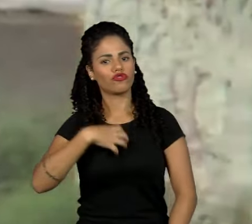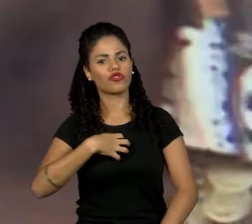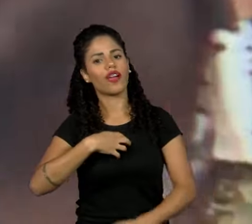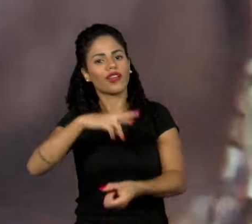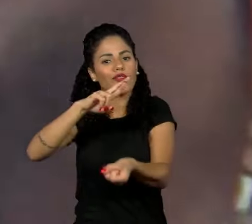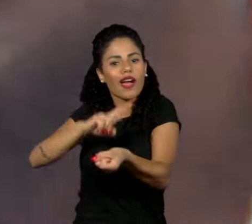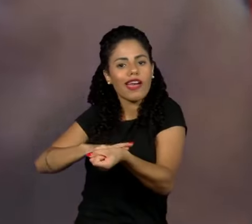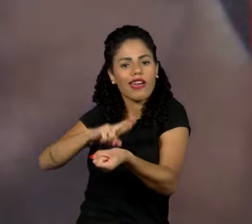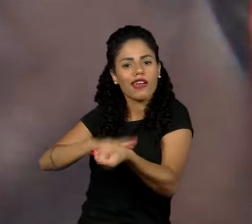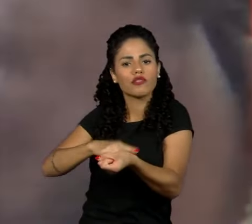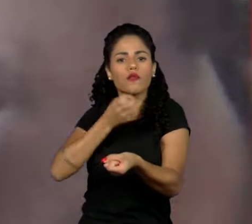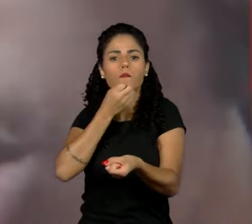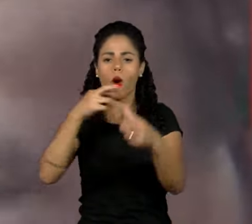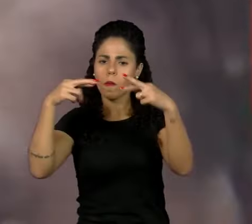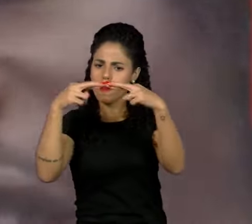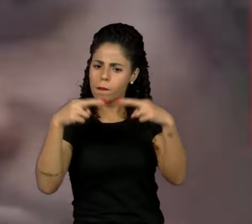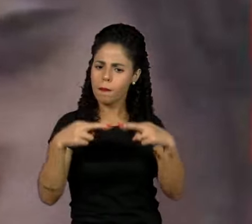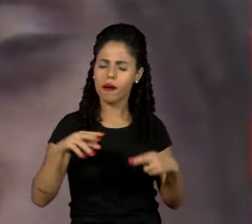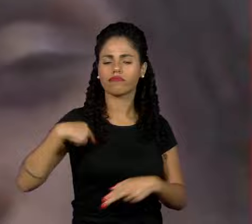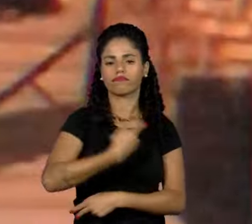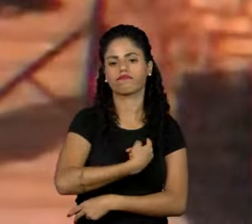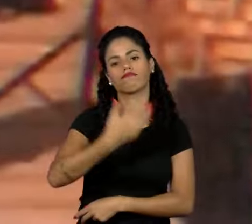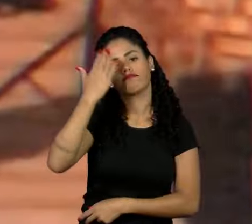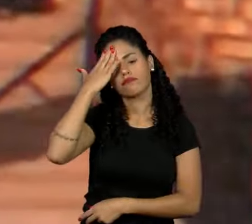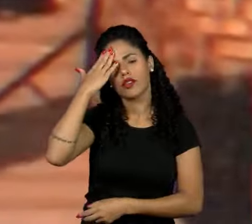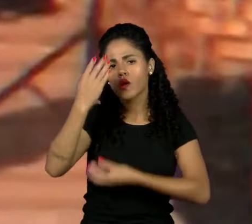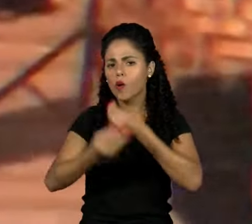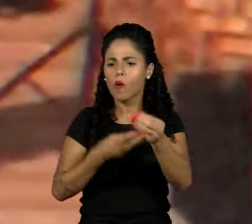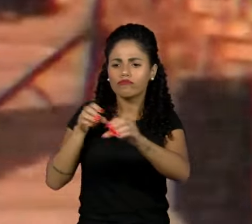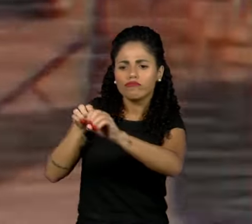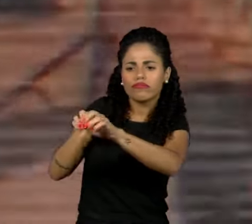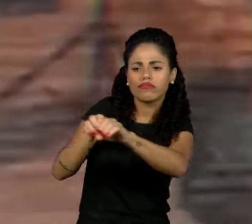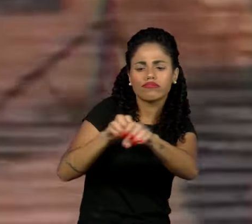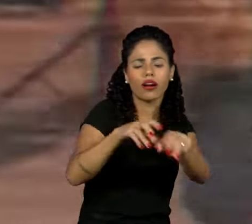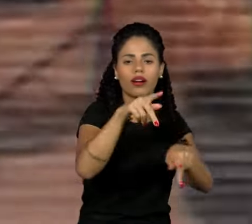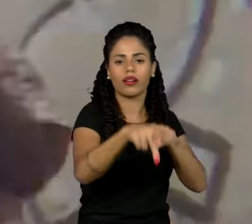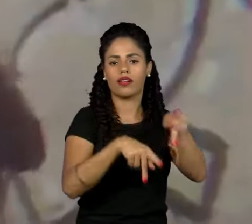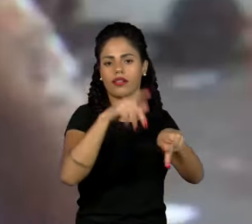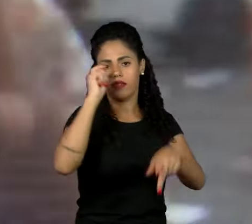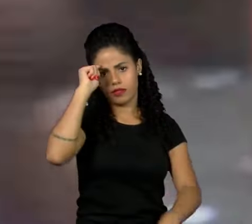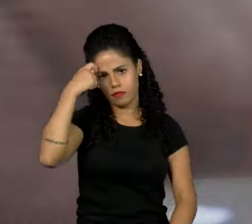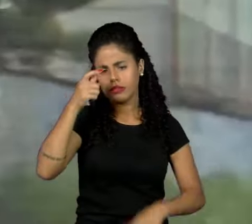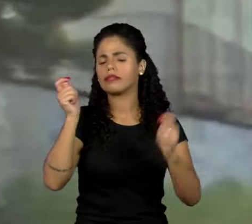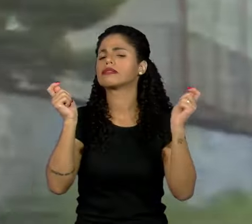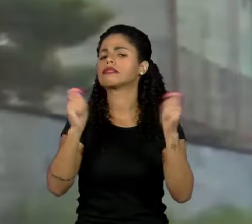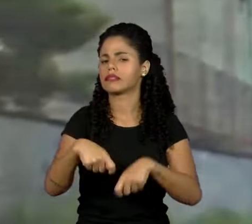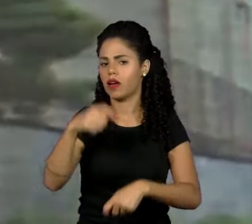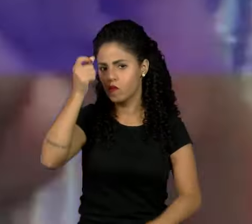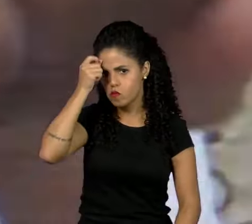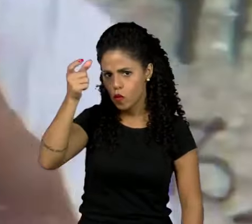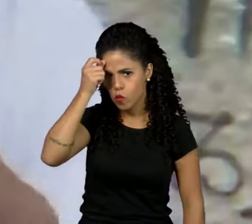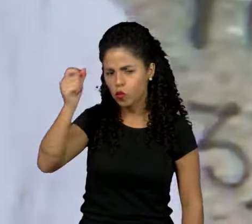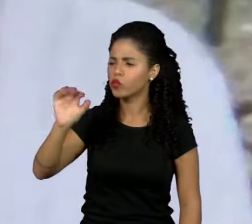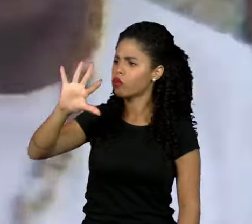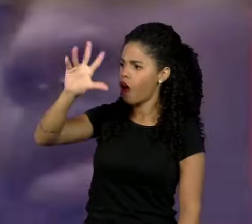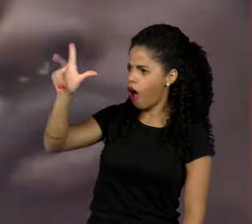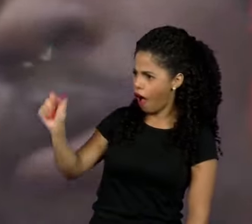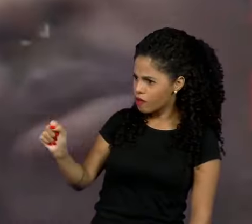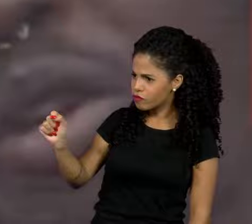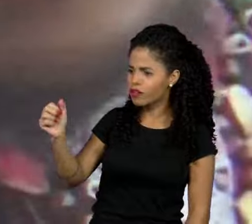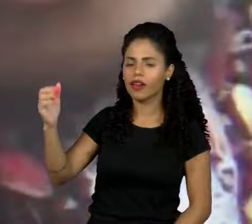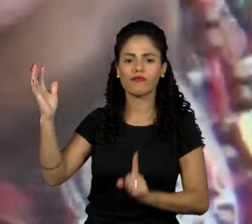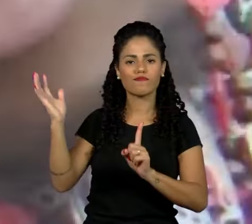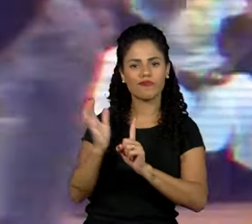gente pode juntar isso com o rap, a gente pode ensinar para as populações negras que existe uma cultura africana, que existe uma cultura